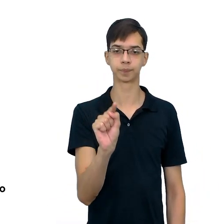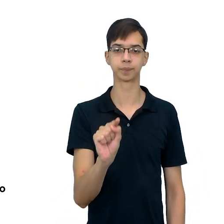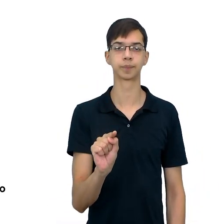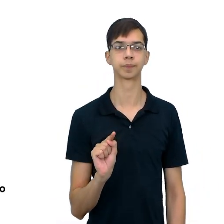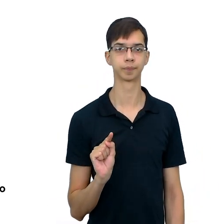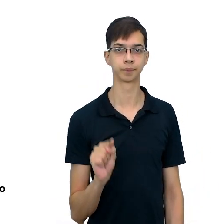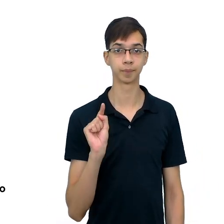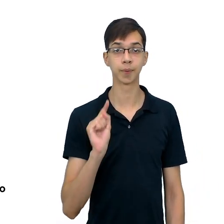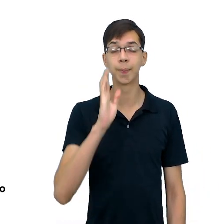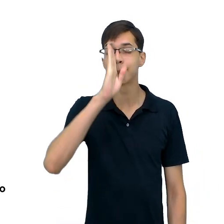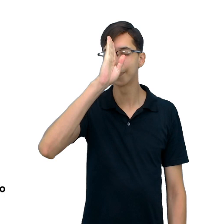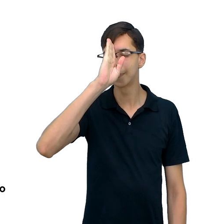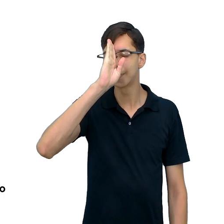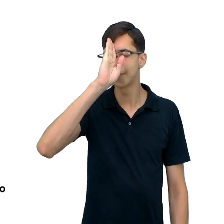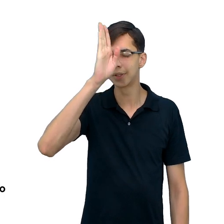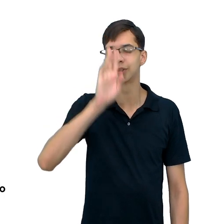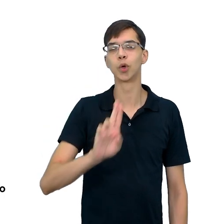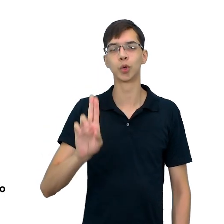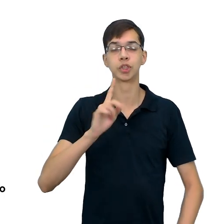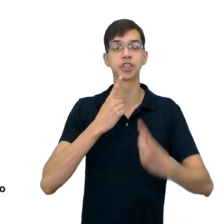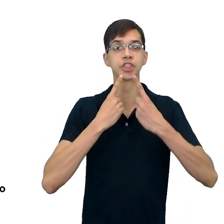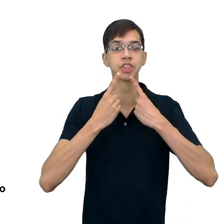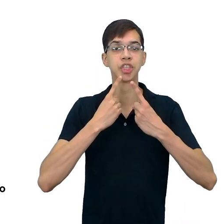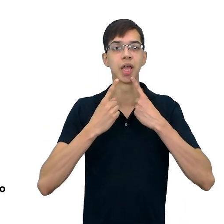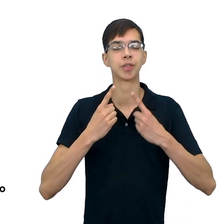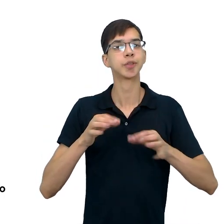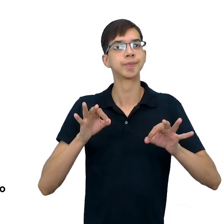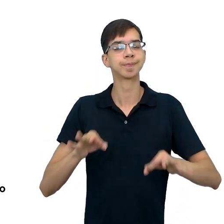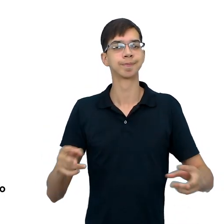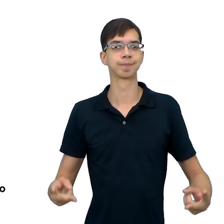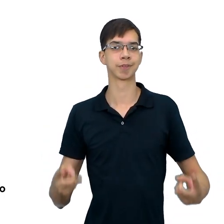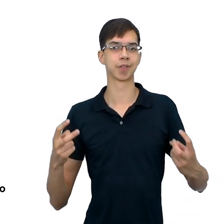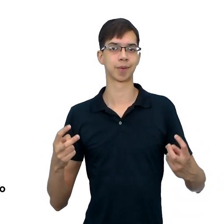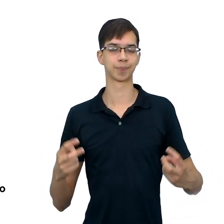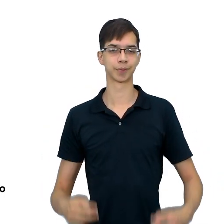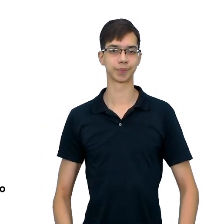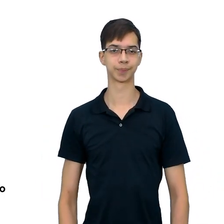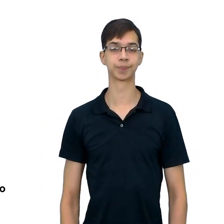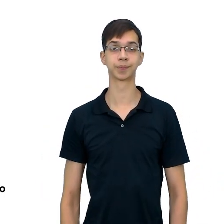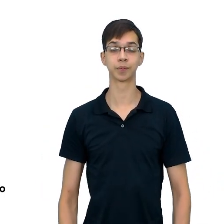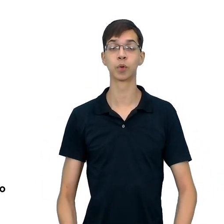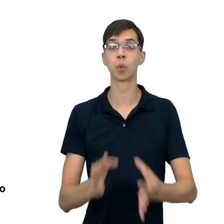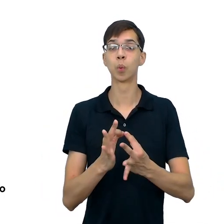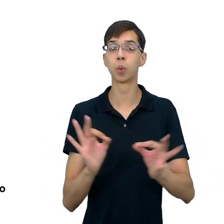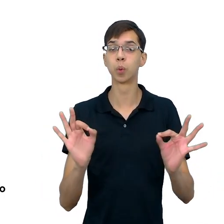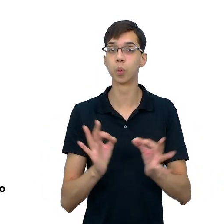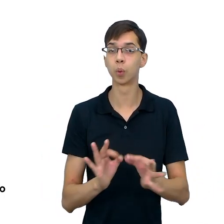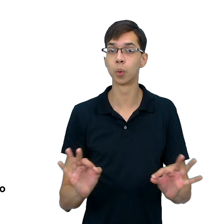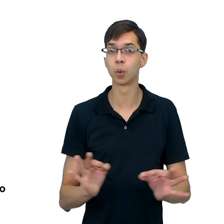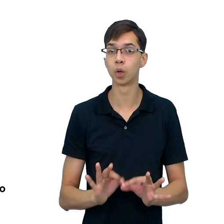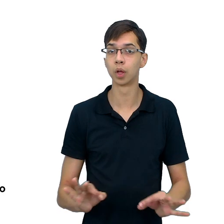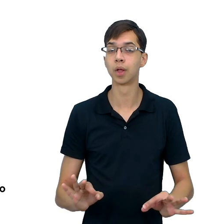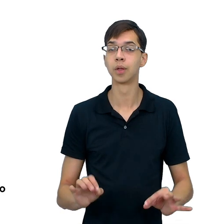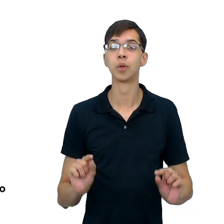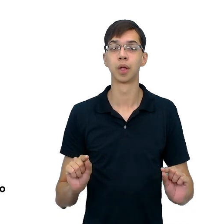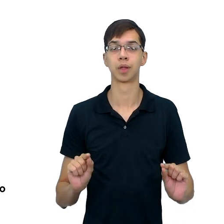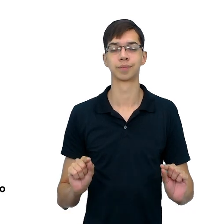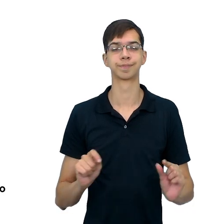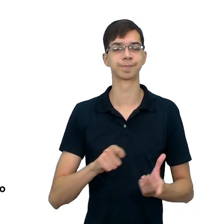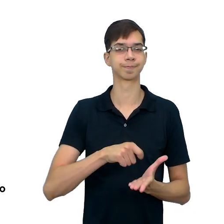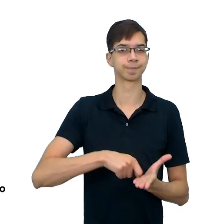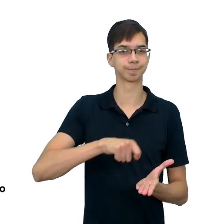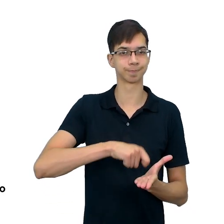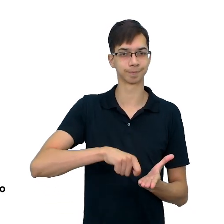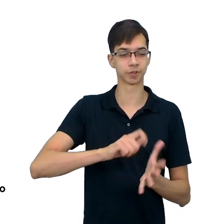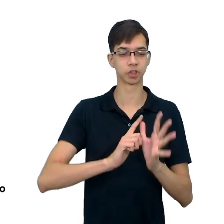fundamentais, né? E essas regularidades ortográficas, elas estão de acordo com a normatividade da escrita, né, em